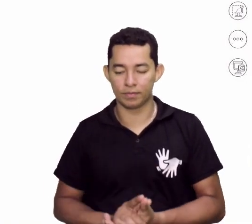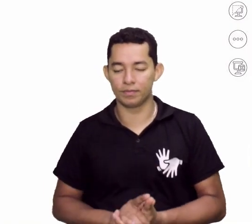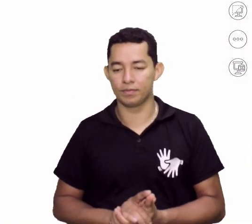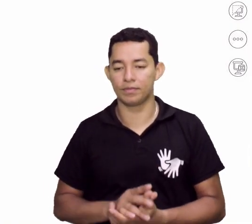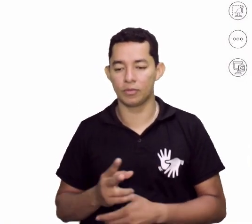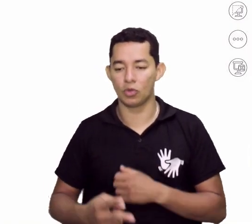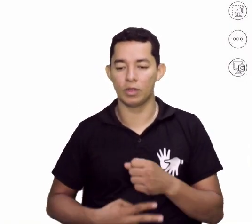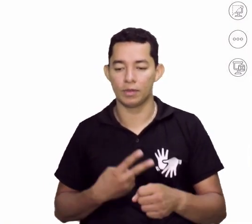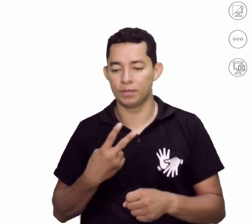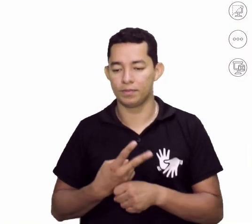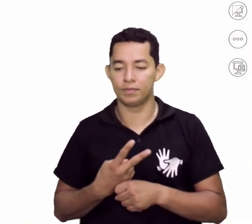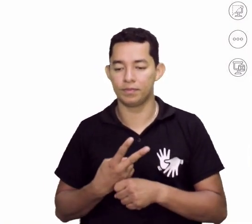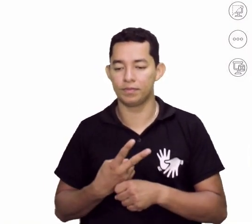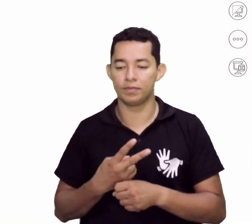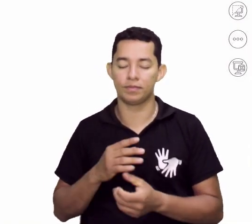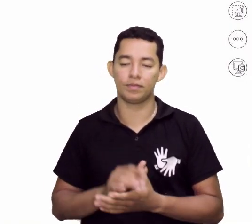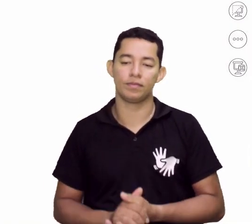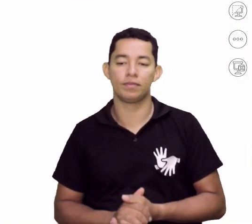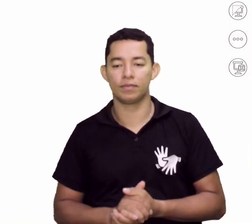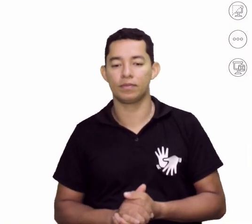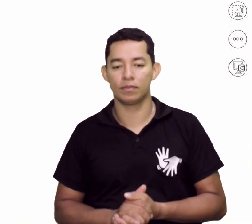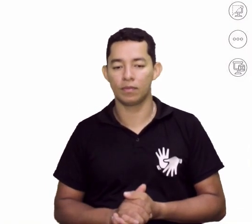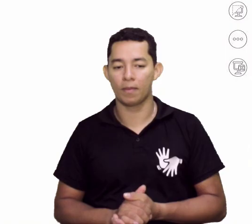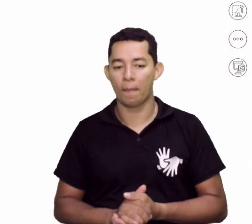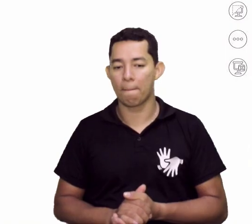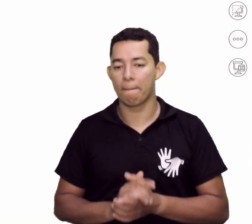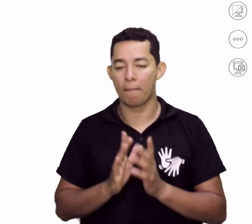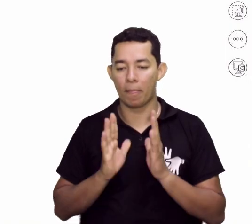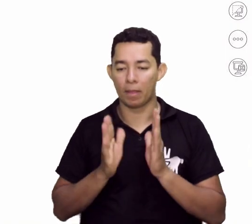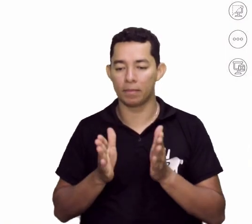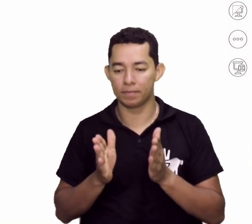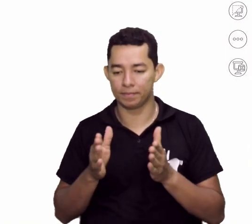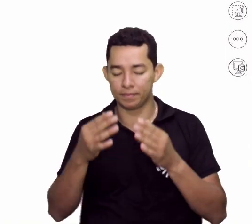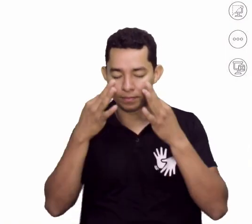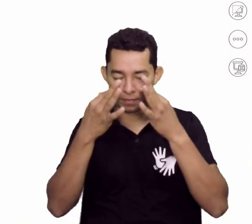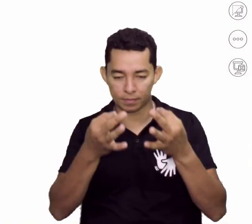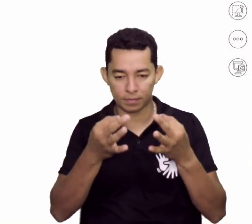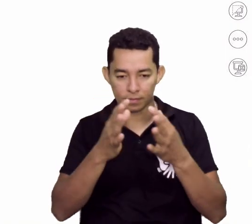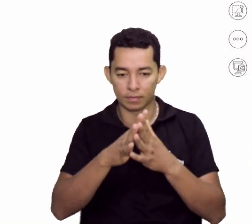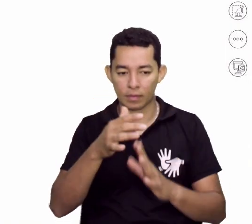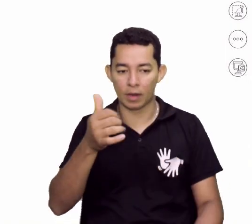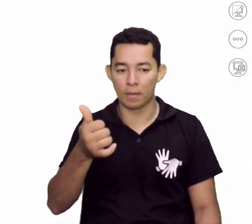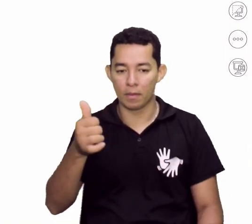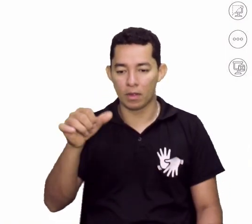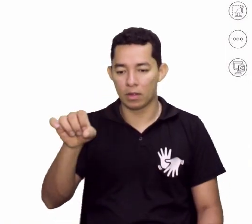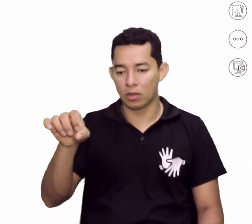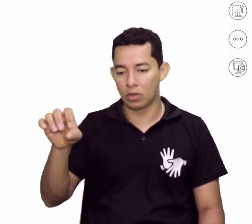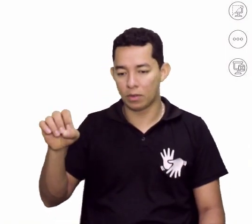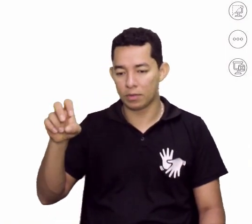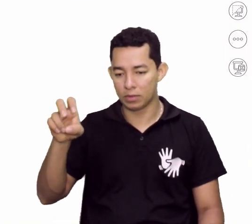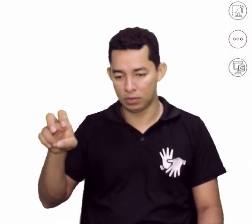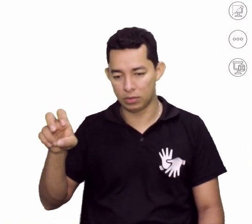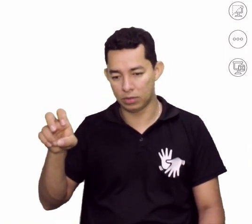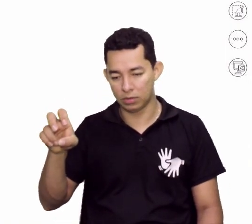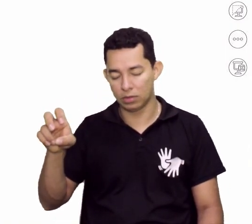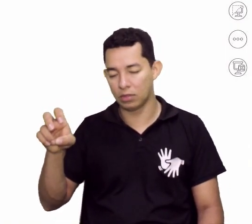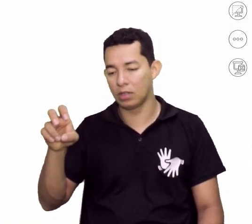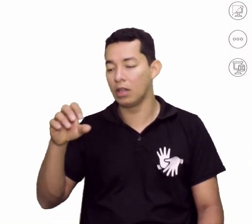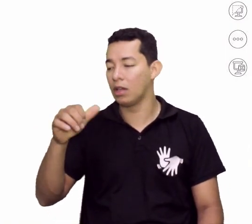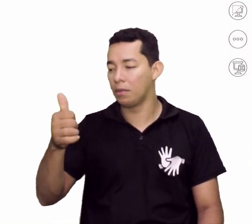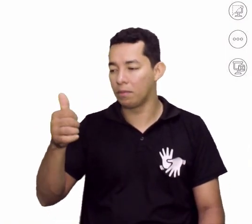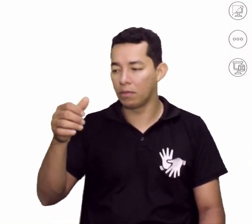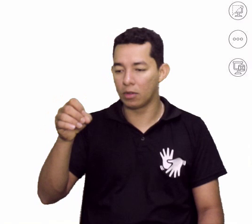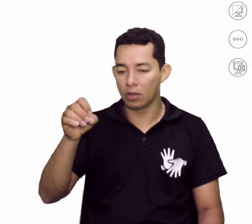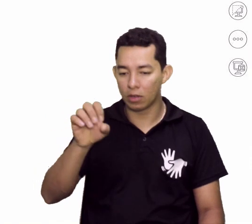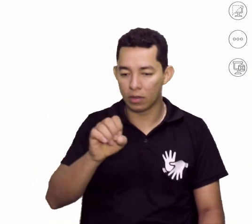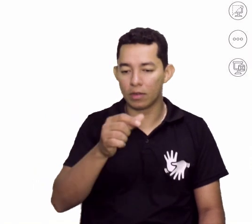aí a exposição, a atenção voltada para eles em 1905 e aí já em 1907 o